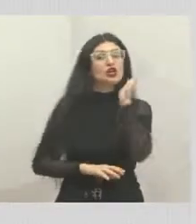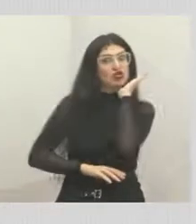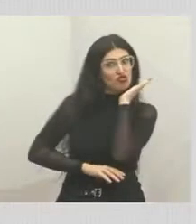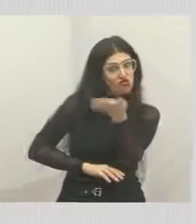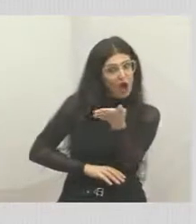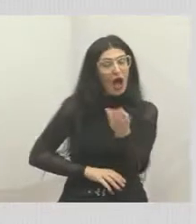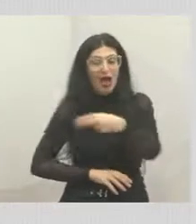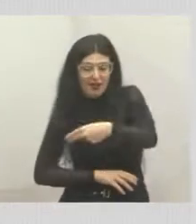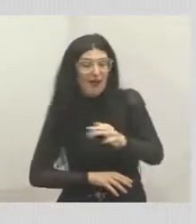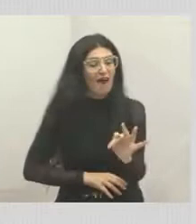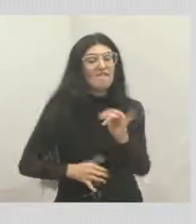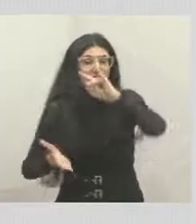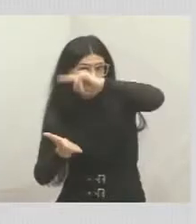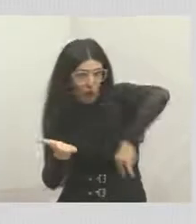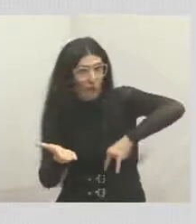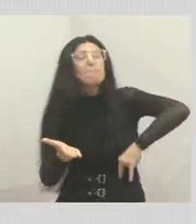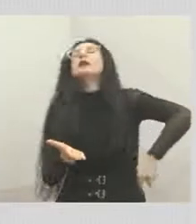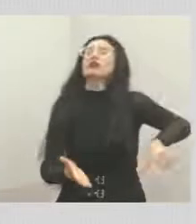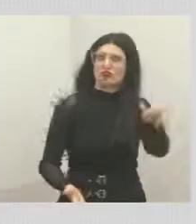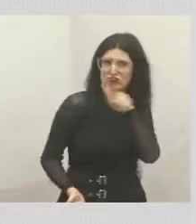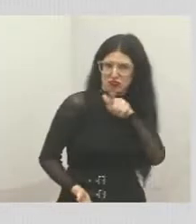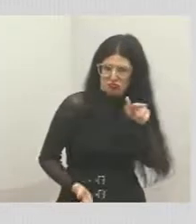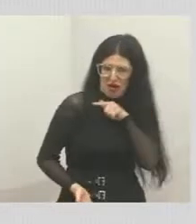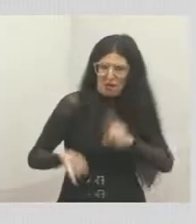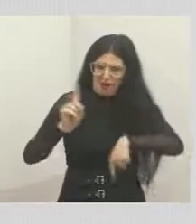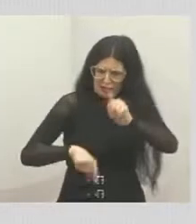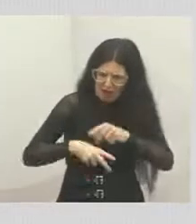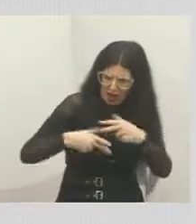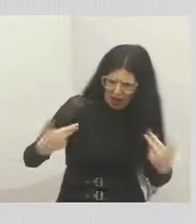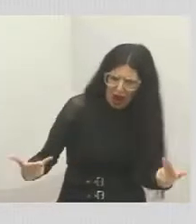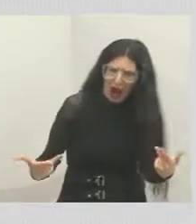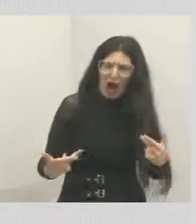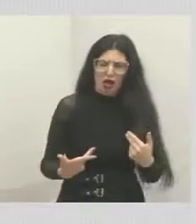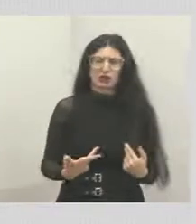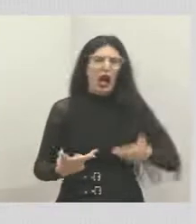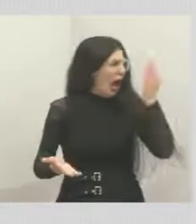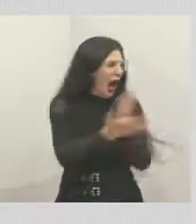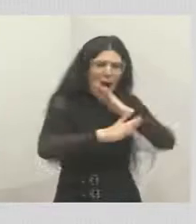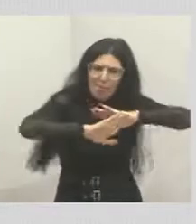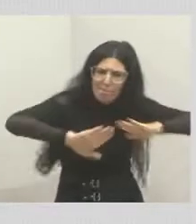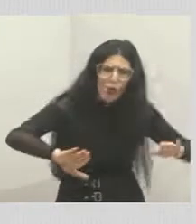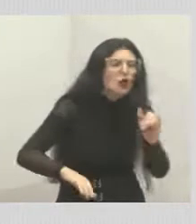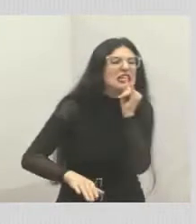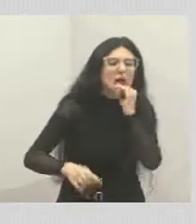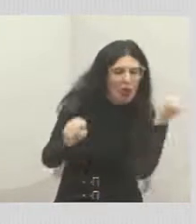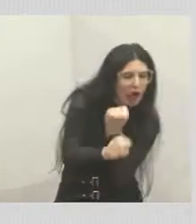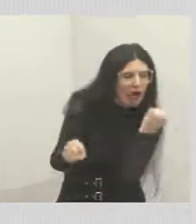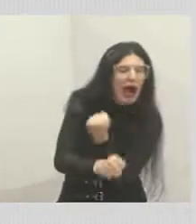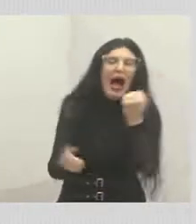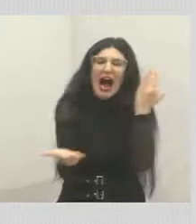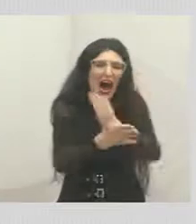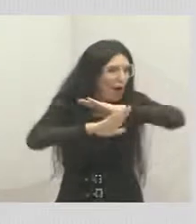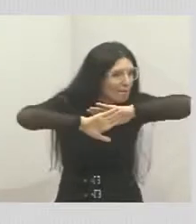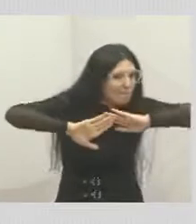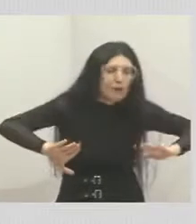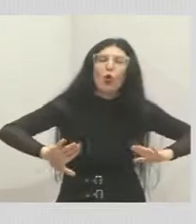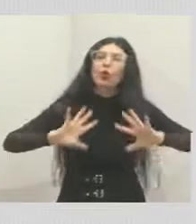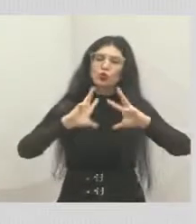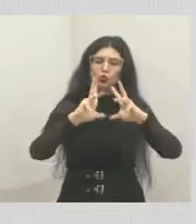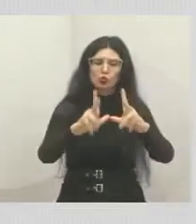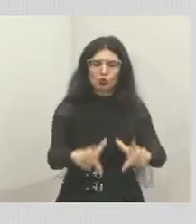tinha nota fiscal no encerramento do exercício, ele já foi praticamente todo ele quitado pelo